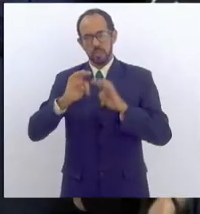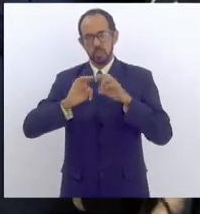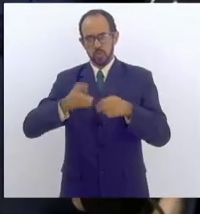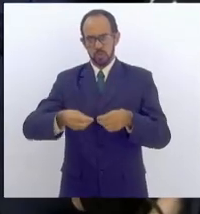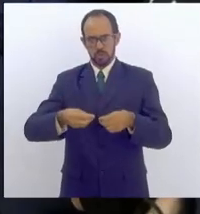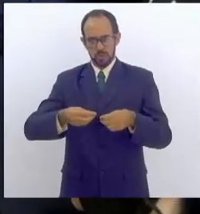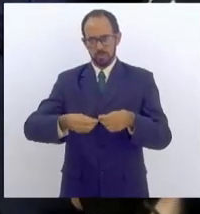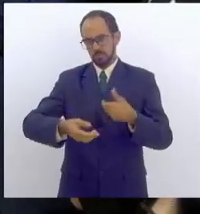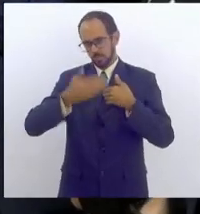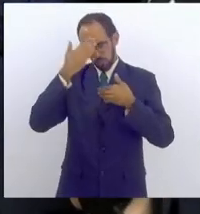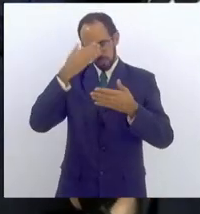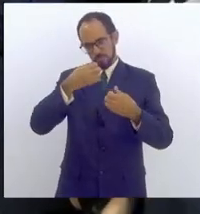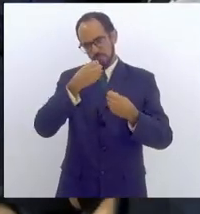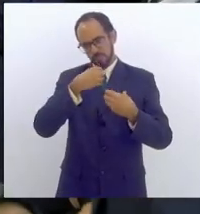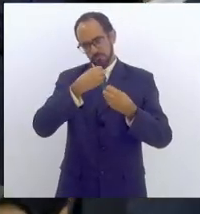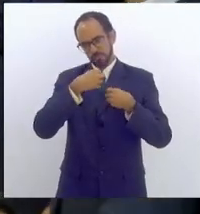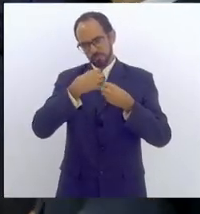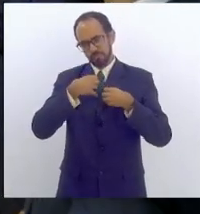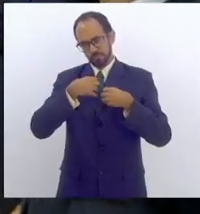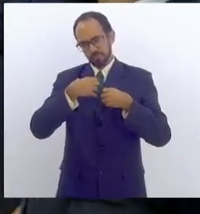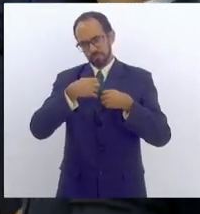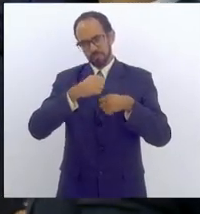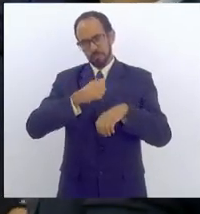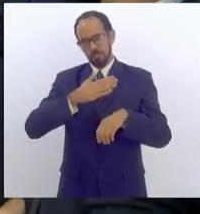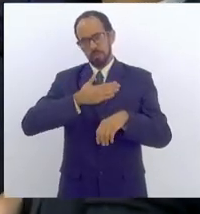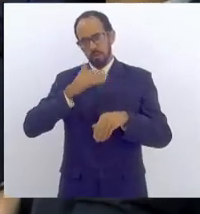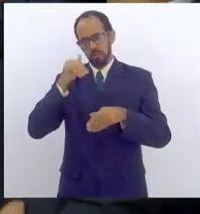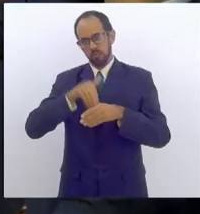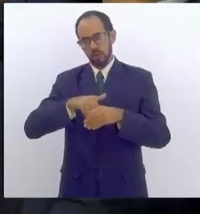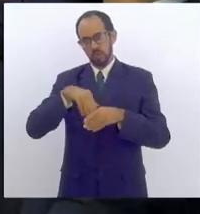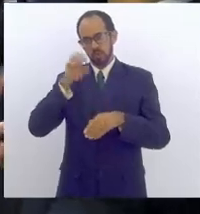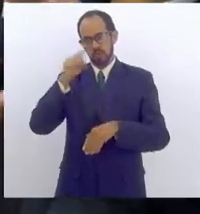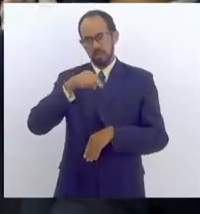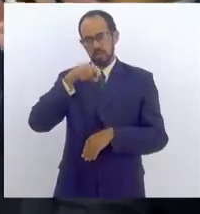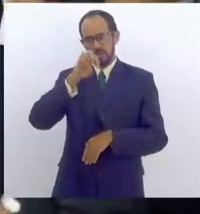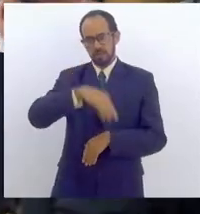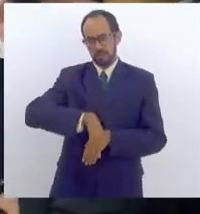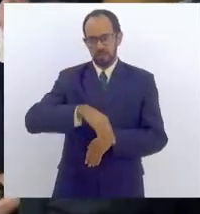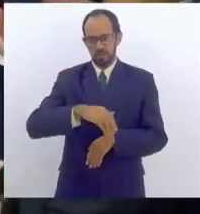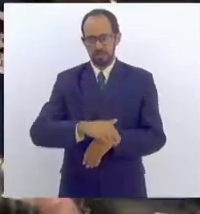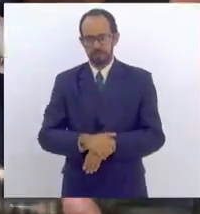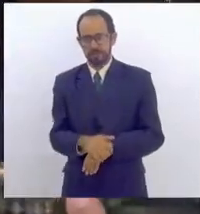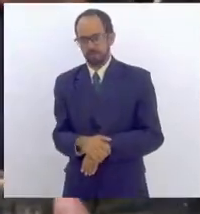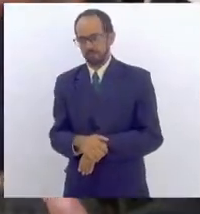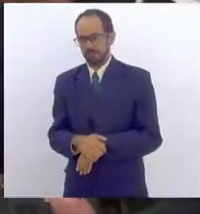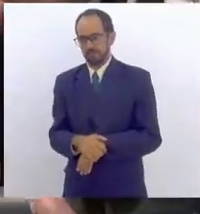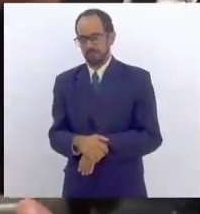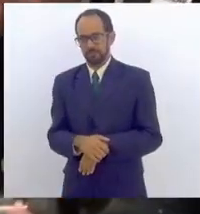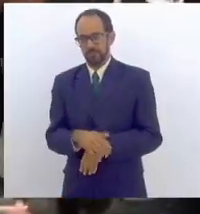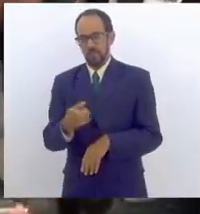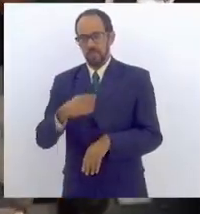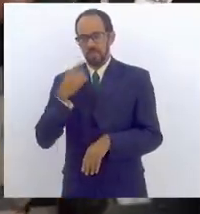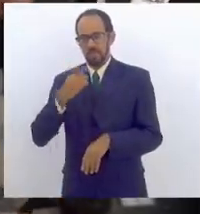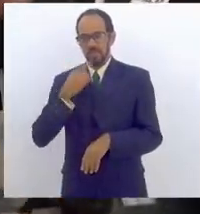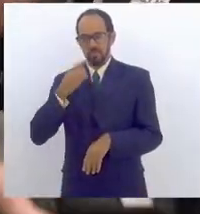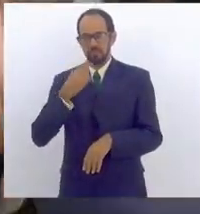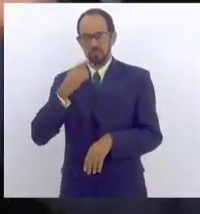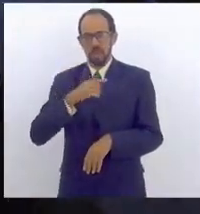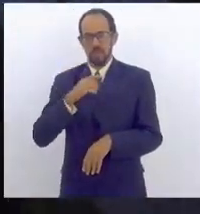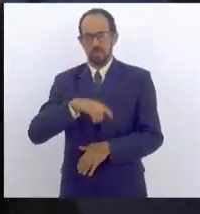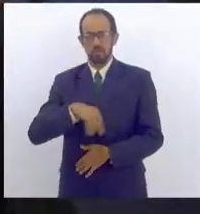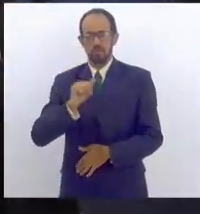muito obrigado por me proporcionar isso. Eu voto sim, Rodrigo Bacelar. Deputado Júlio Rocha vota